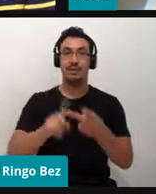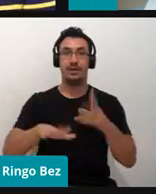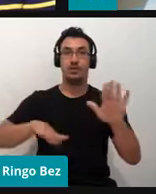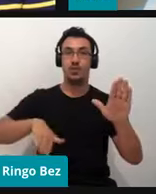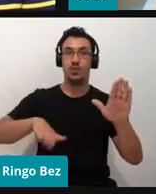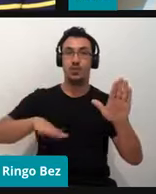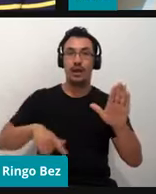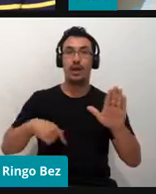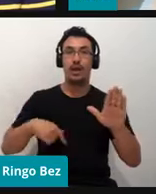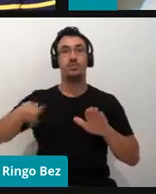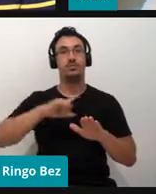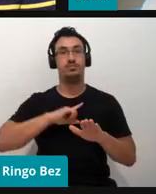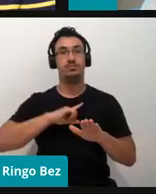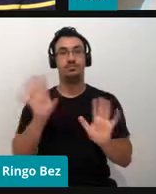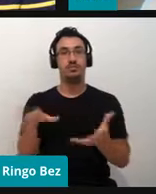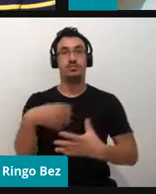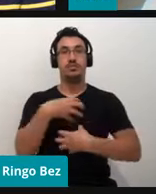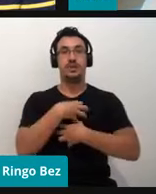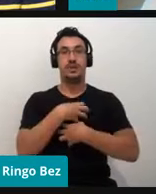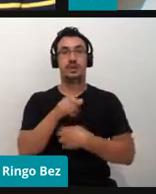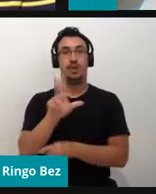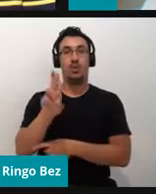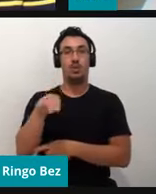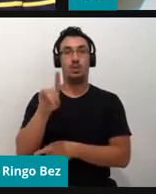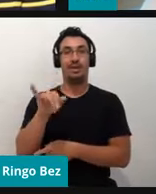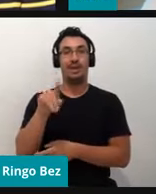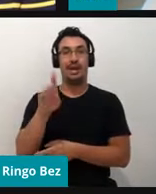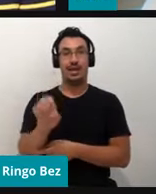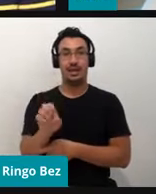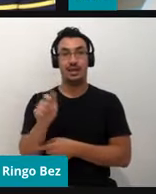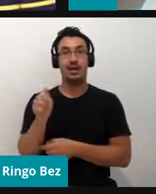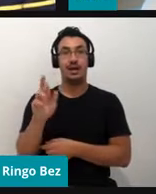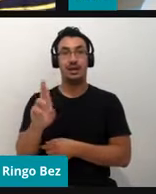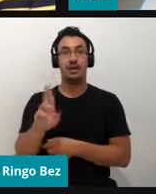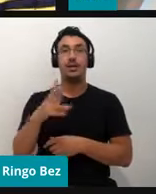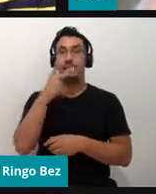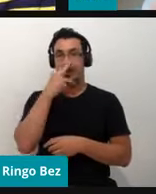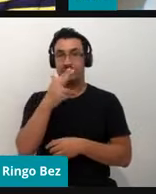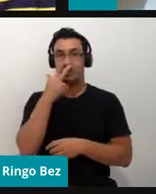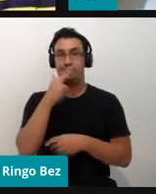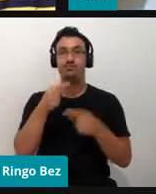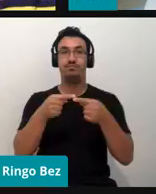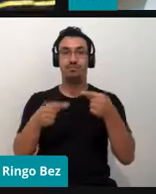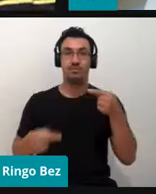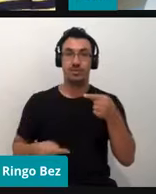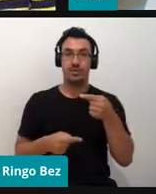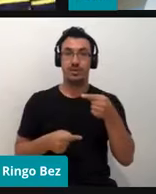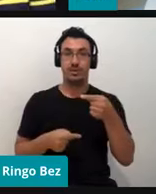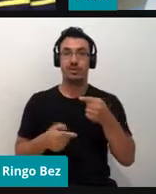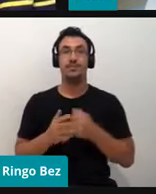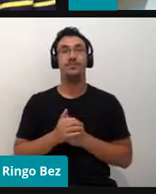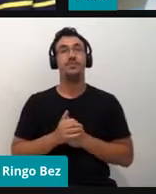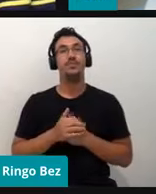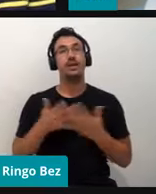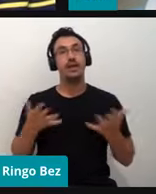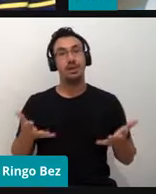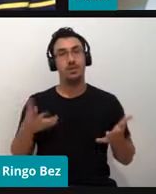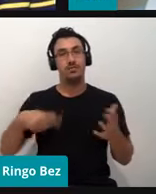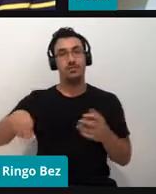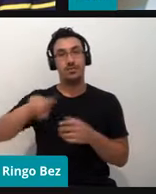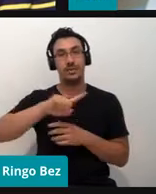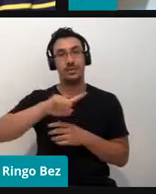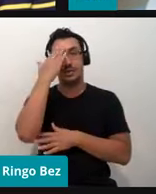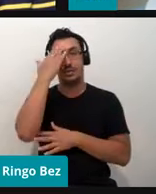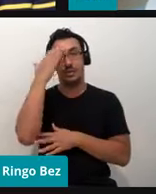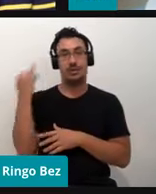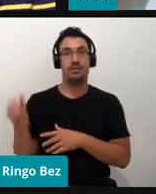estamos verificando uma umidade relativa do ar muito abaixo da média. Esse é um fator bastante